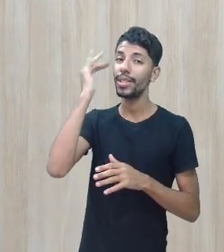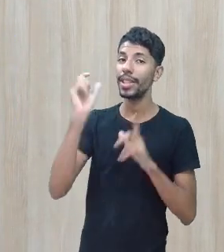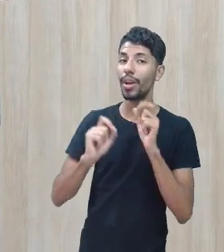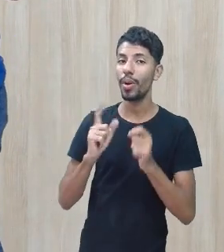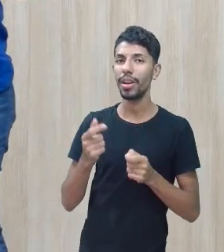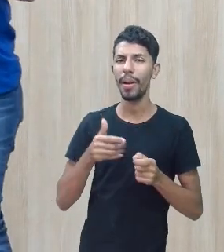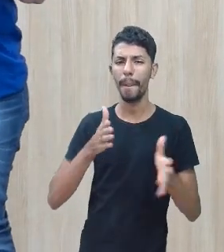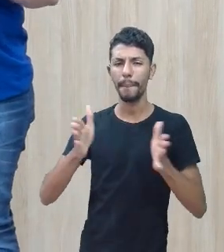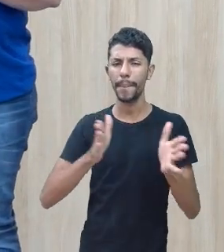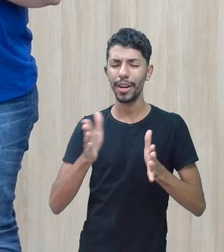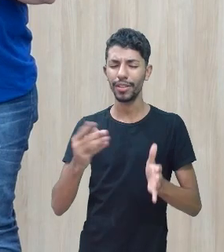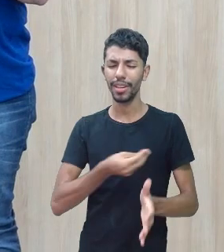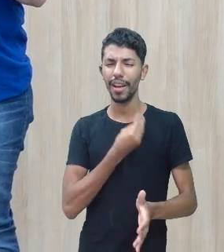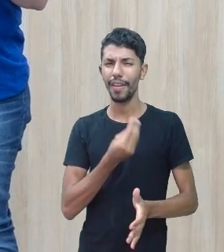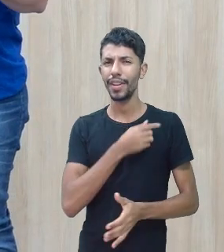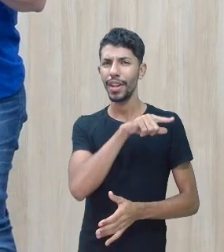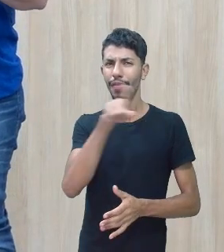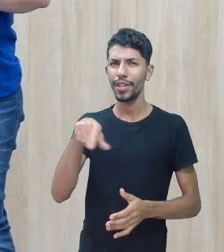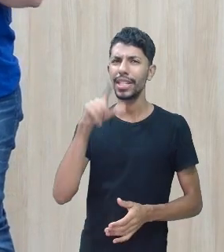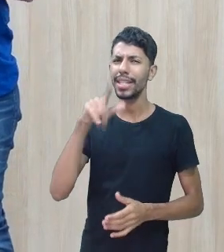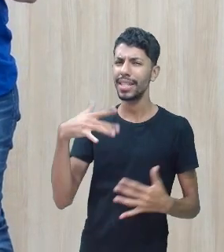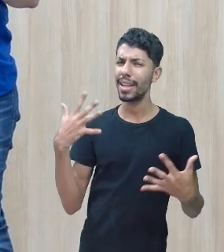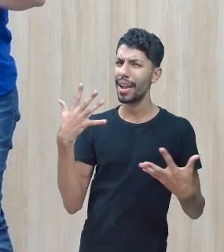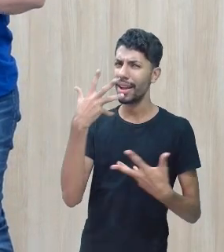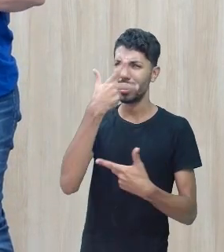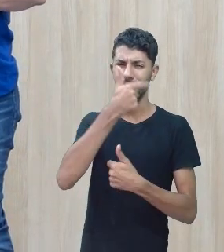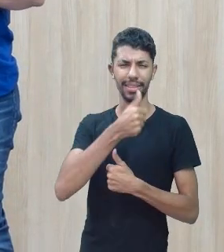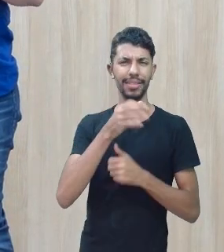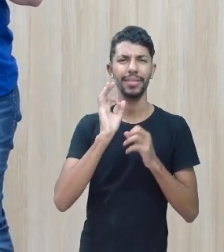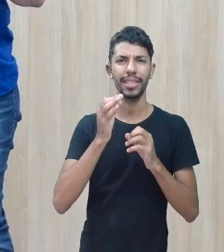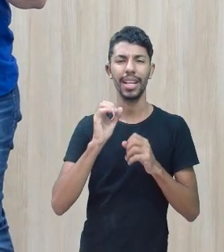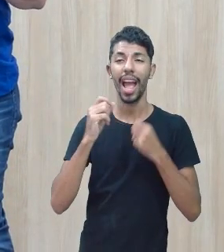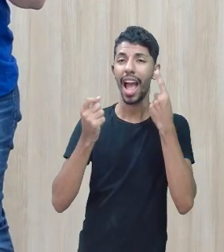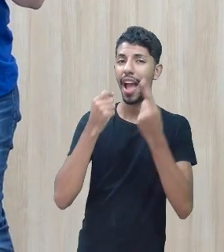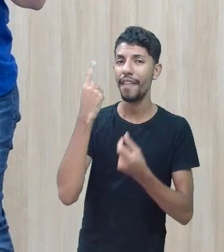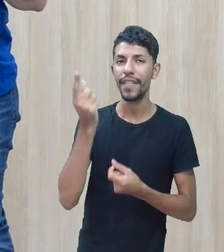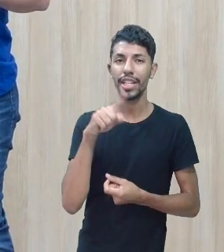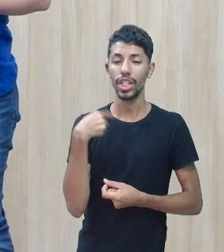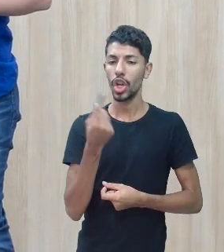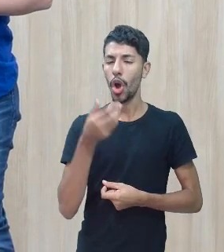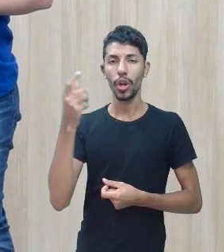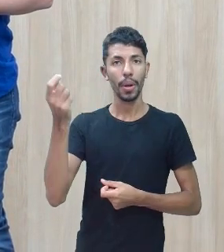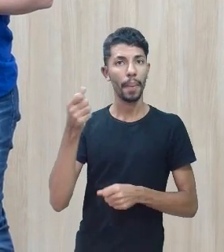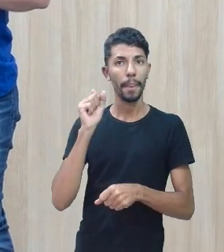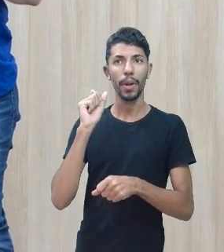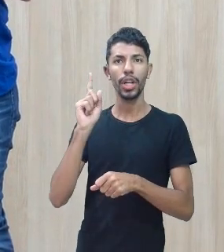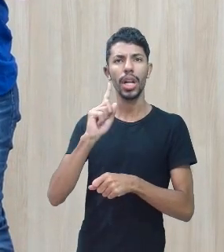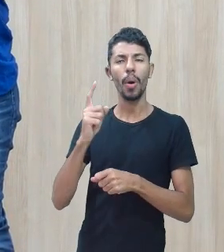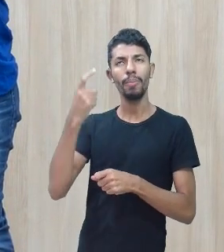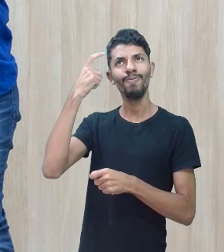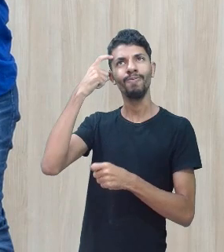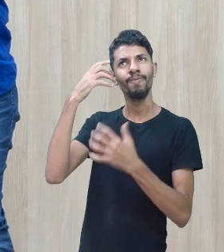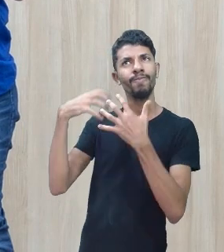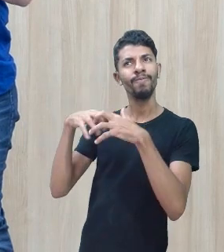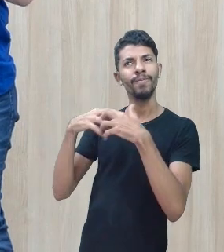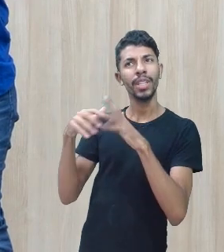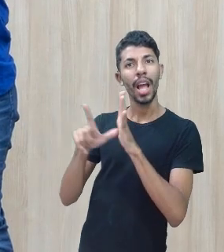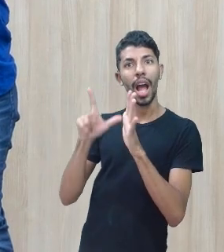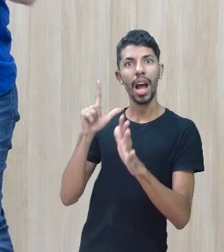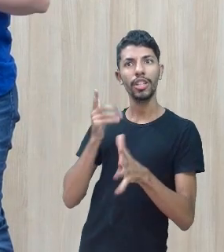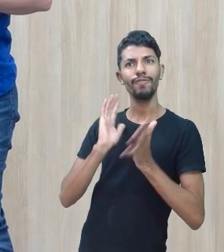vezes, como eu também, todos nós, muitas vezes não paramos e pensamos antes de falar. Mas o